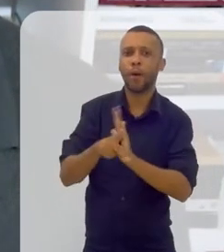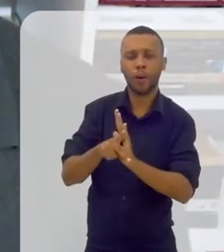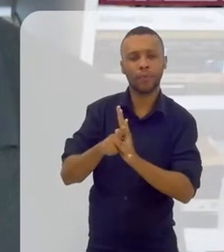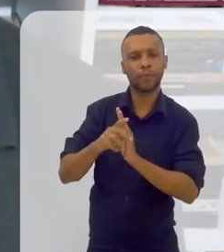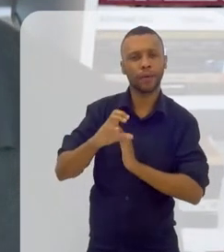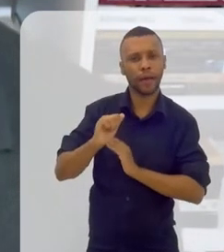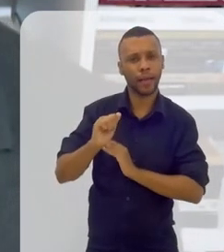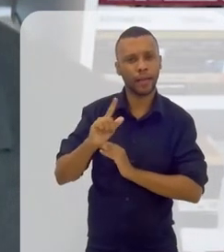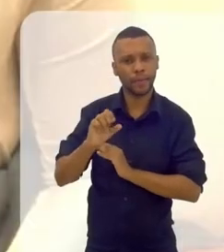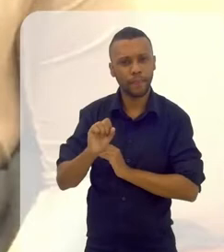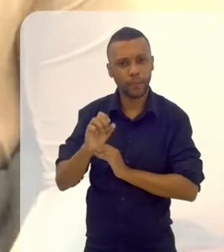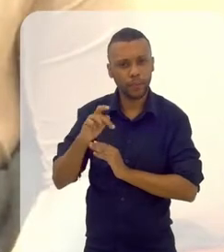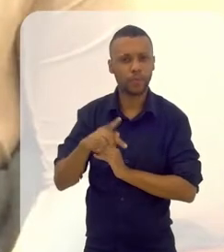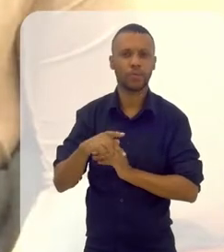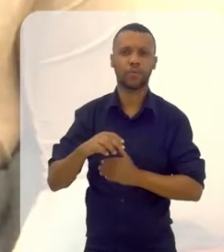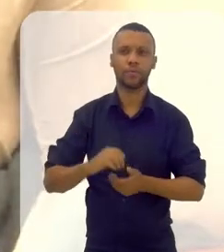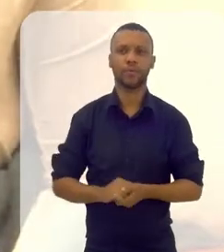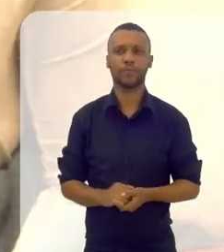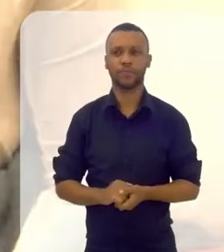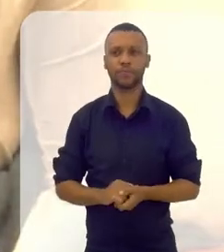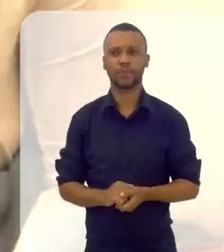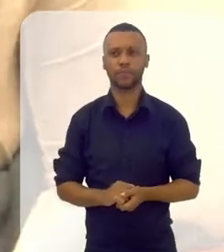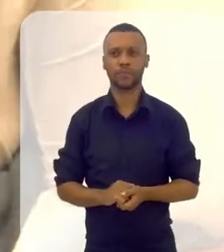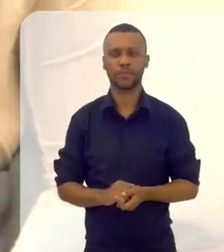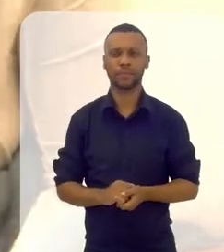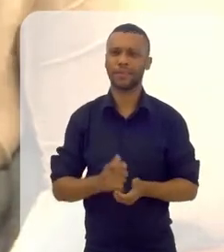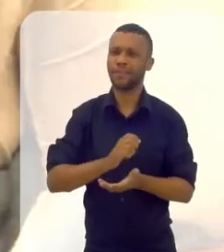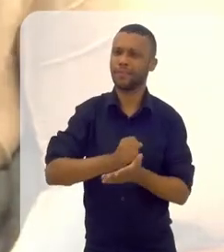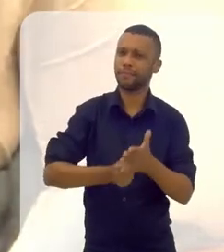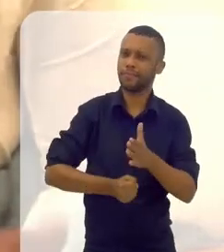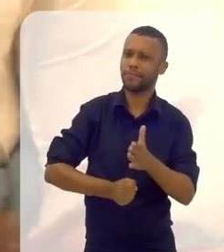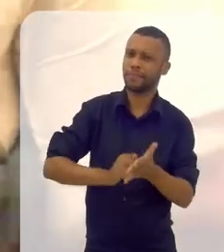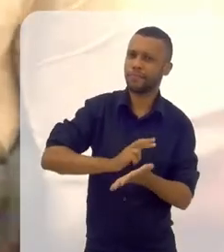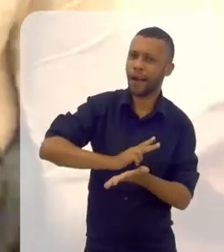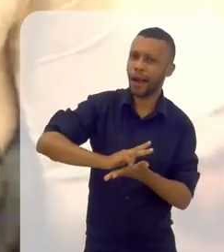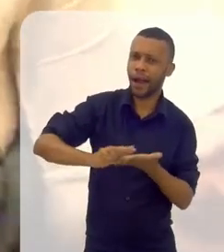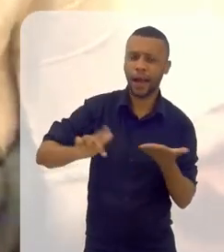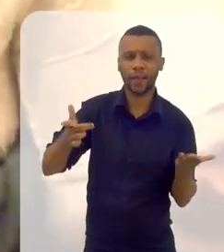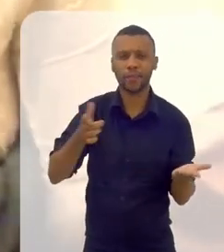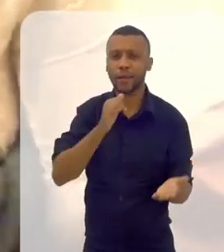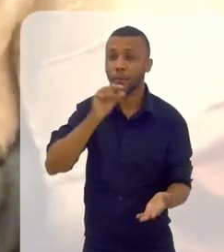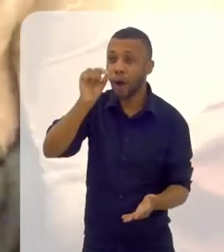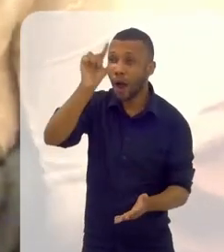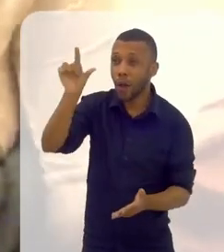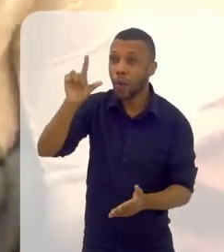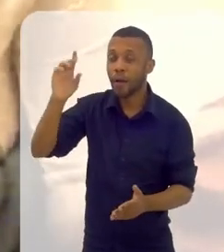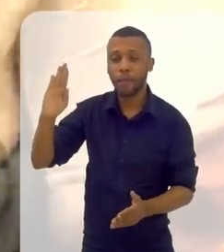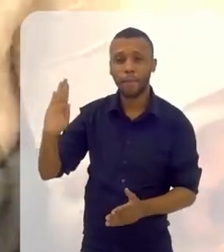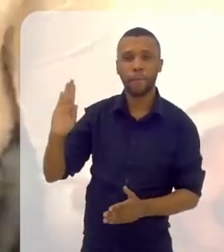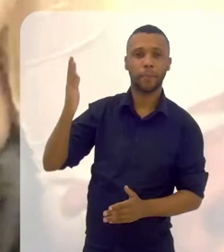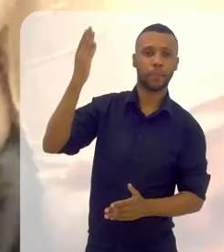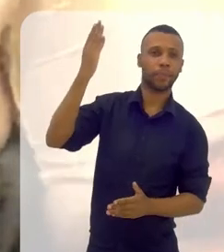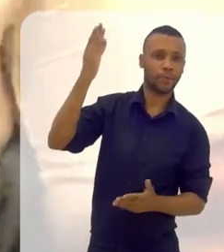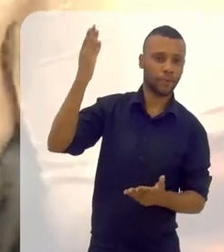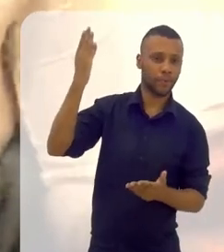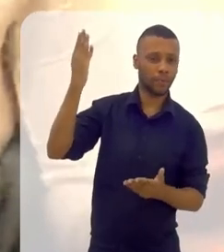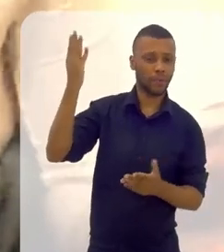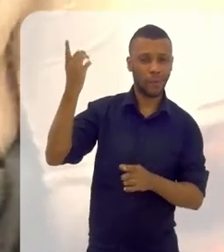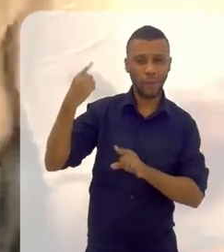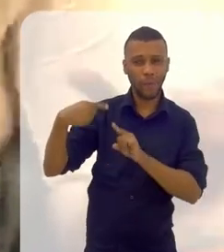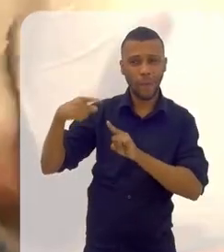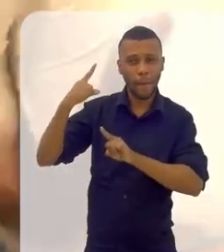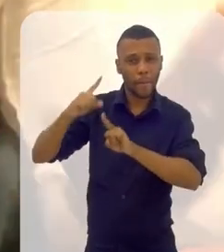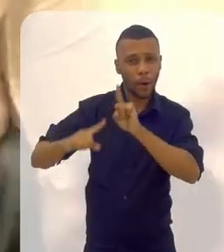calypso que vocês lançavam? Do Calypso, várias. A Lua me traiu, cara. Gente, só